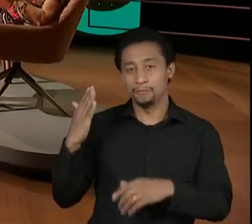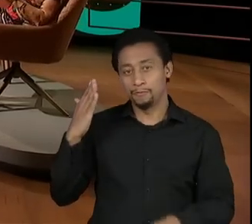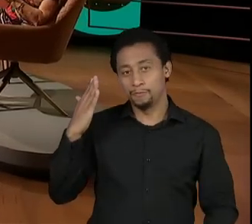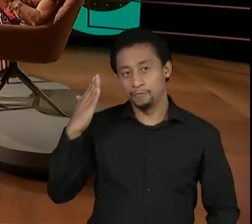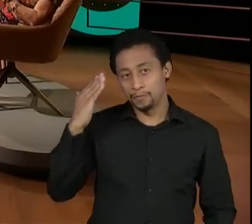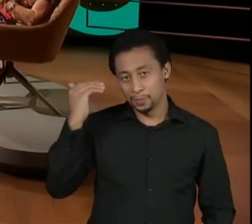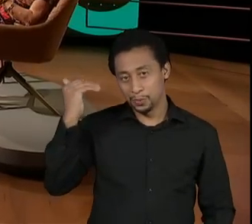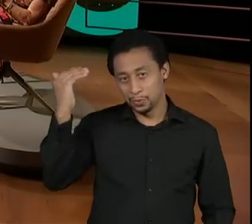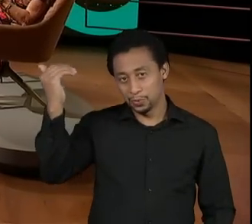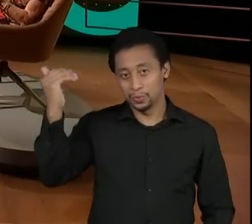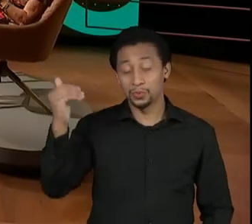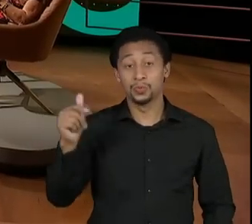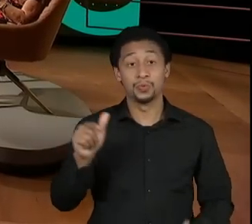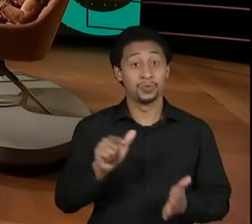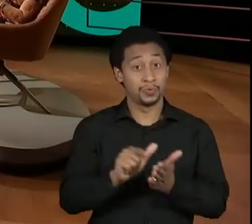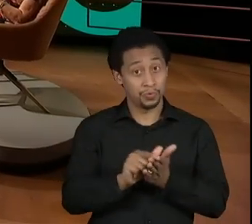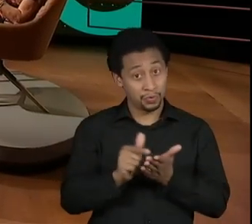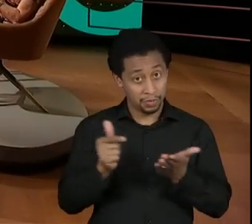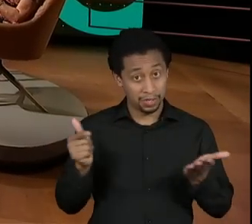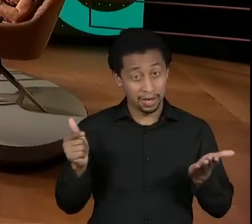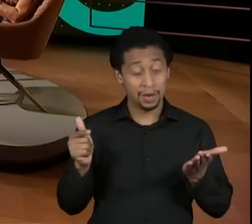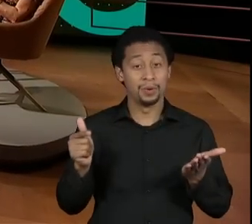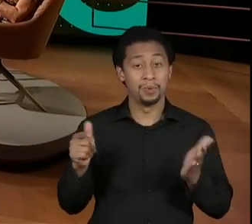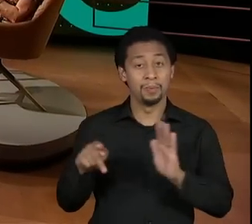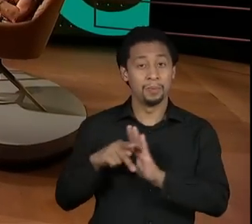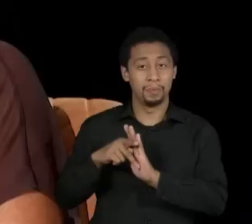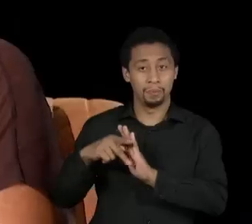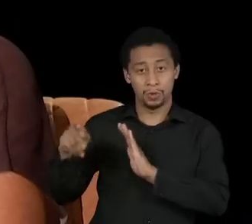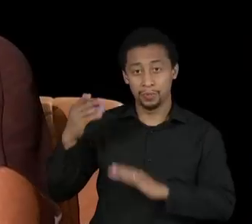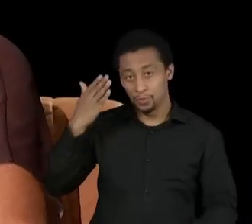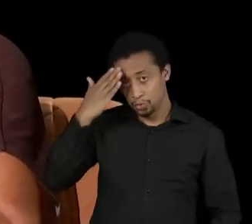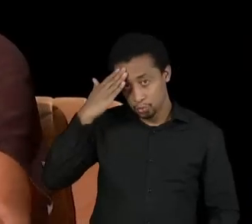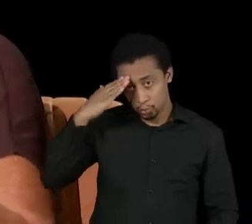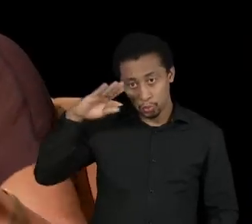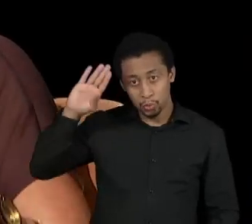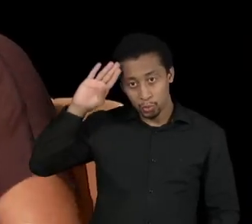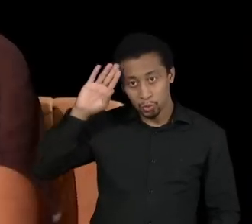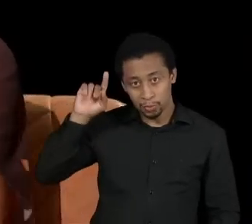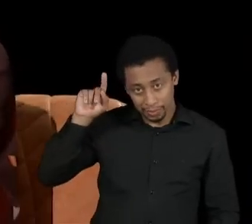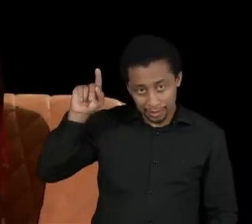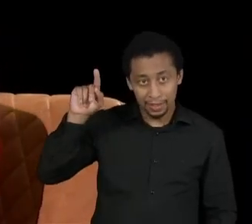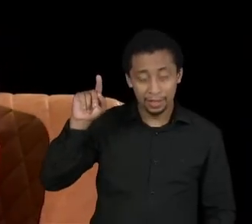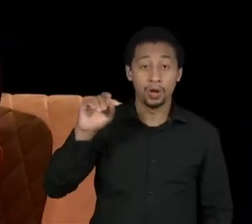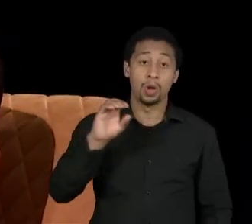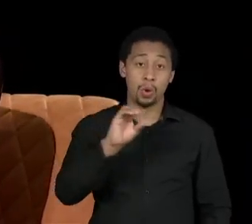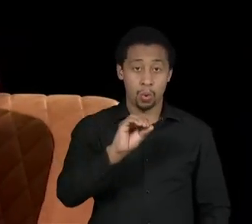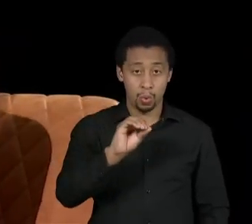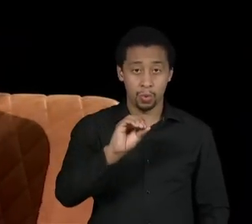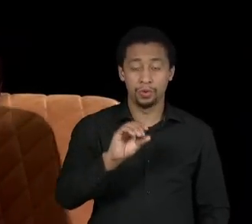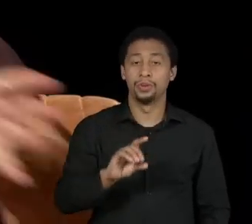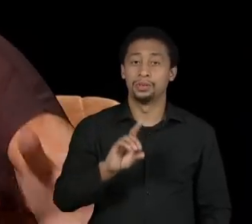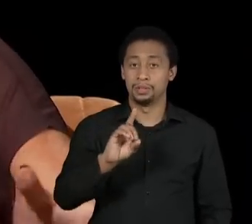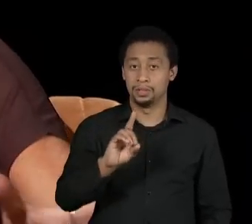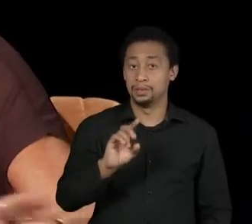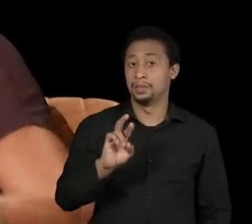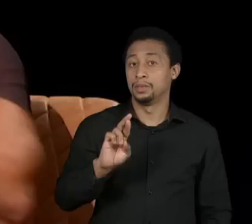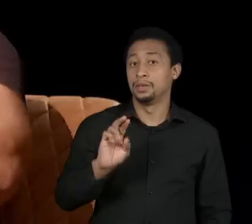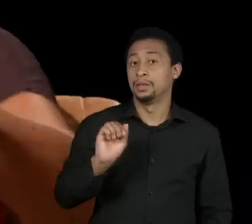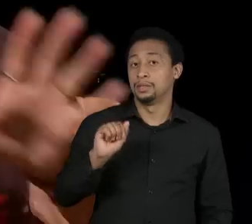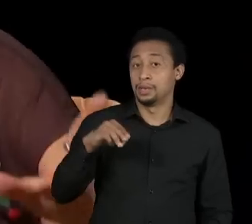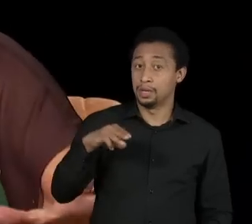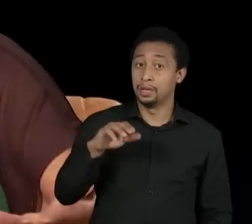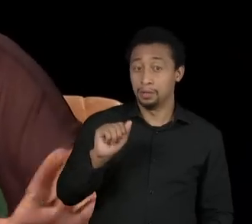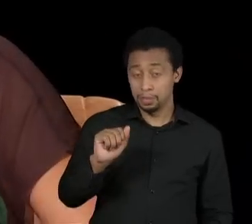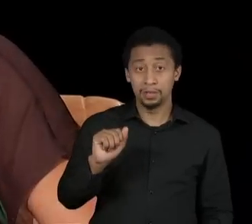jornal Grama do cubano, tu tinha que estar lá esperando, porque sumia, todo